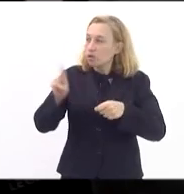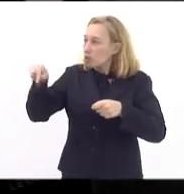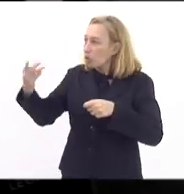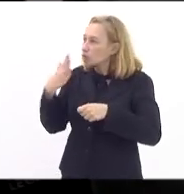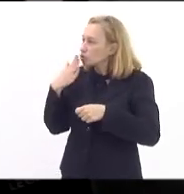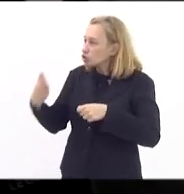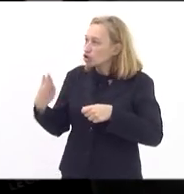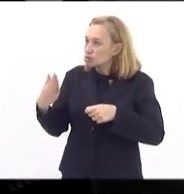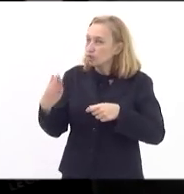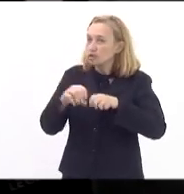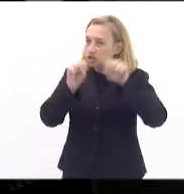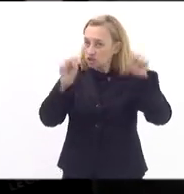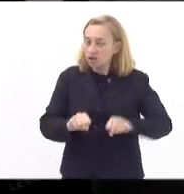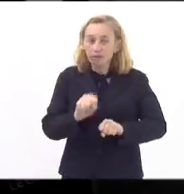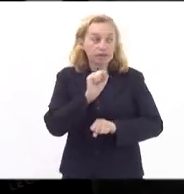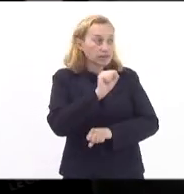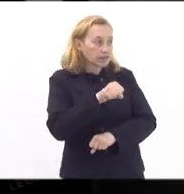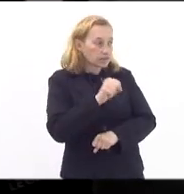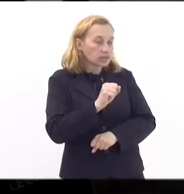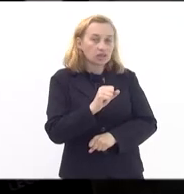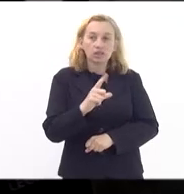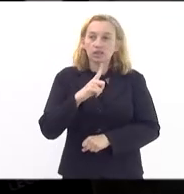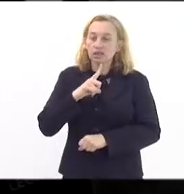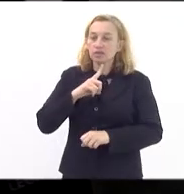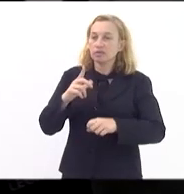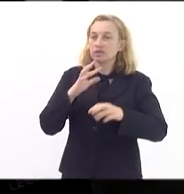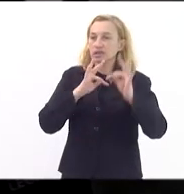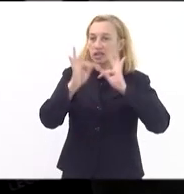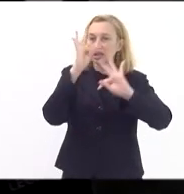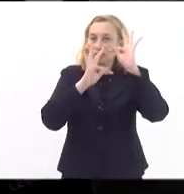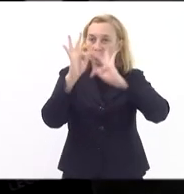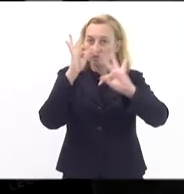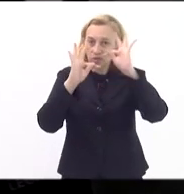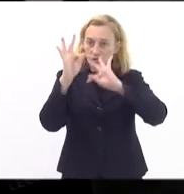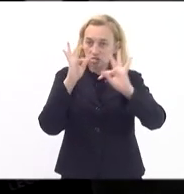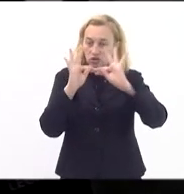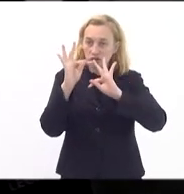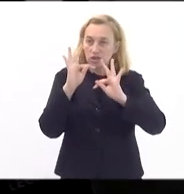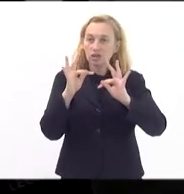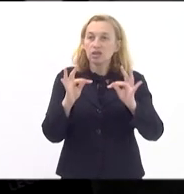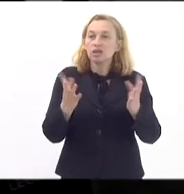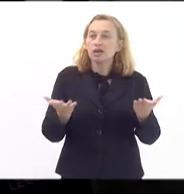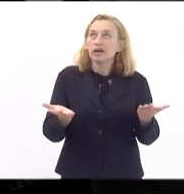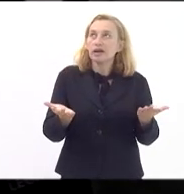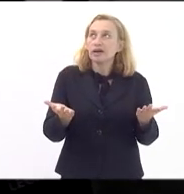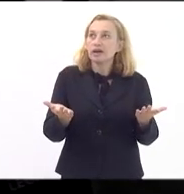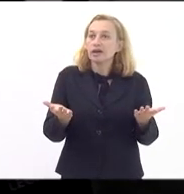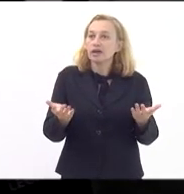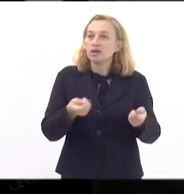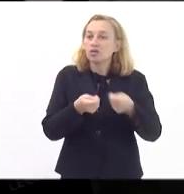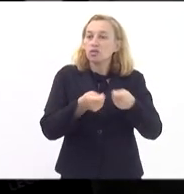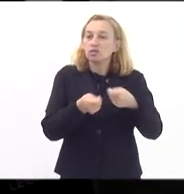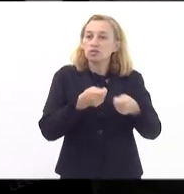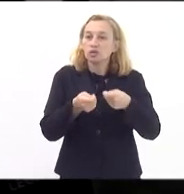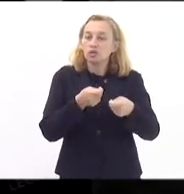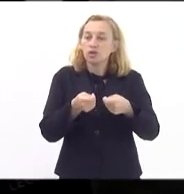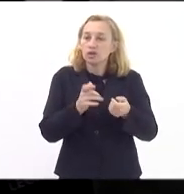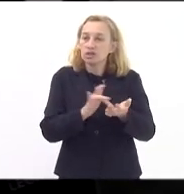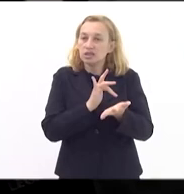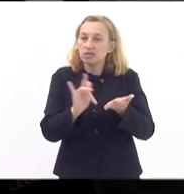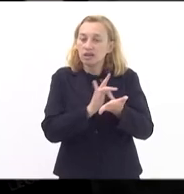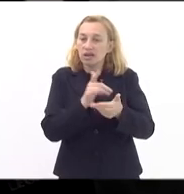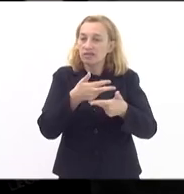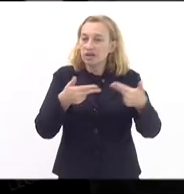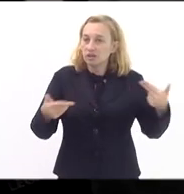outros tipos de sistema Sim hoje em dia a gente tem tecnologia que você comprava como se diz controla até a partir do celular